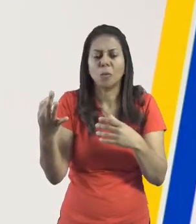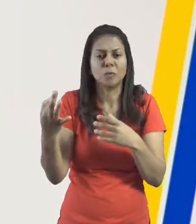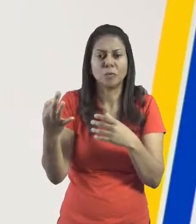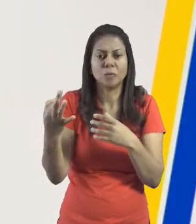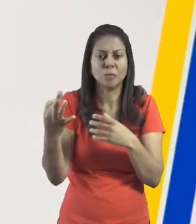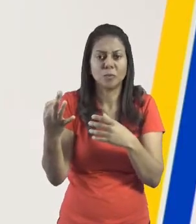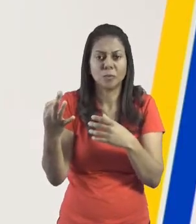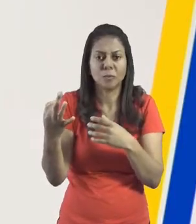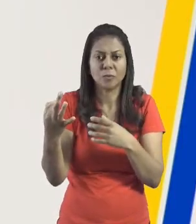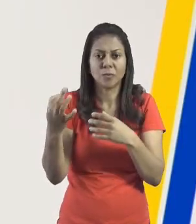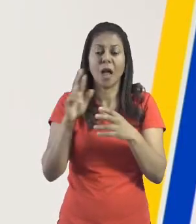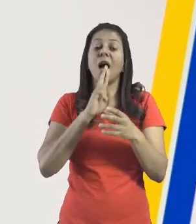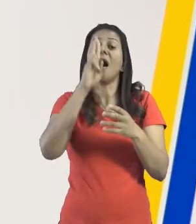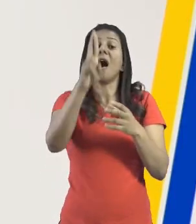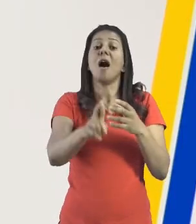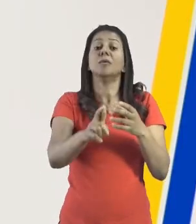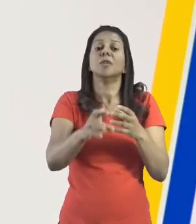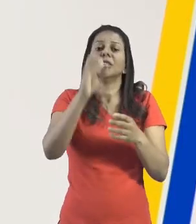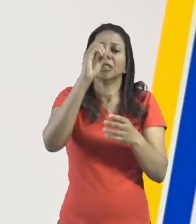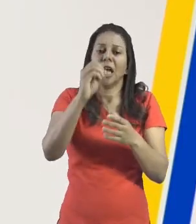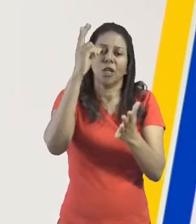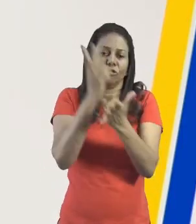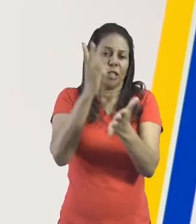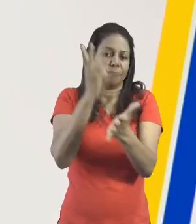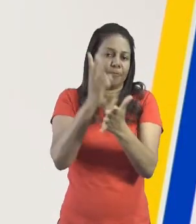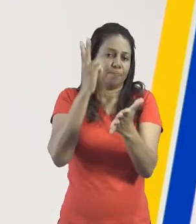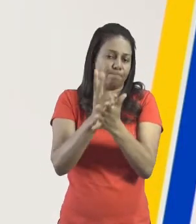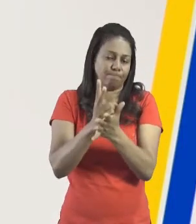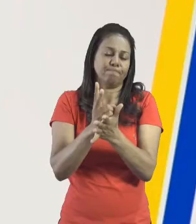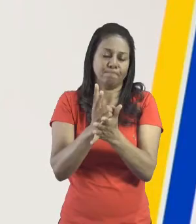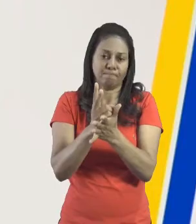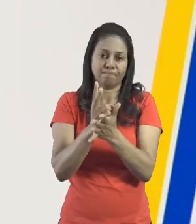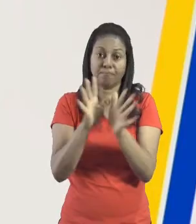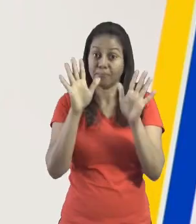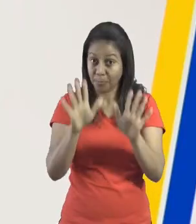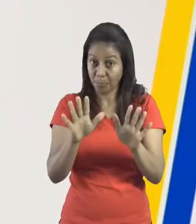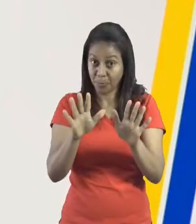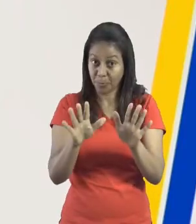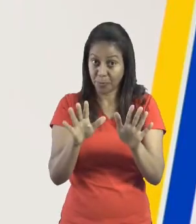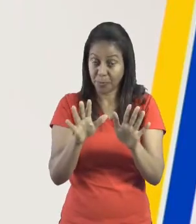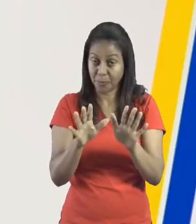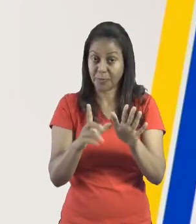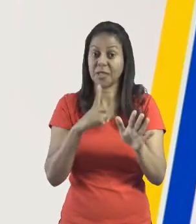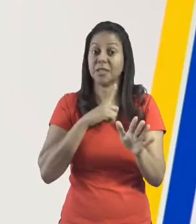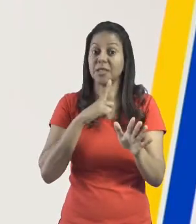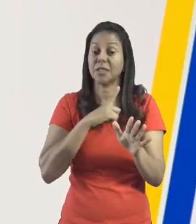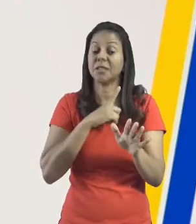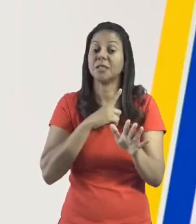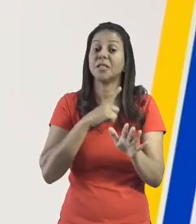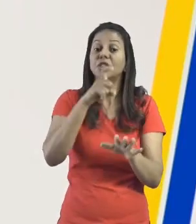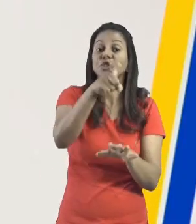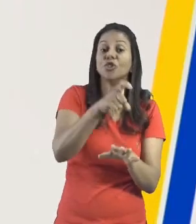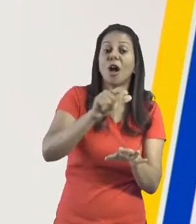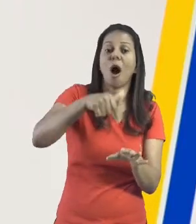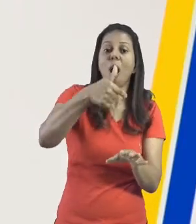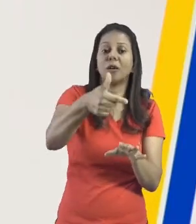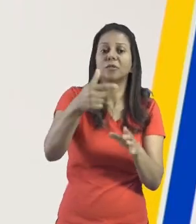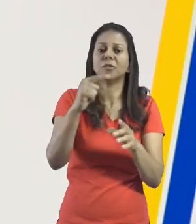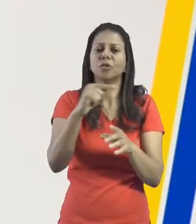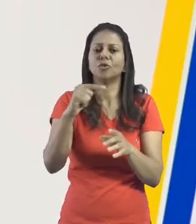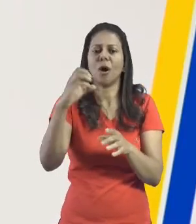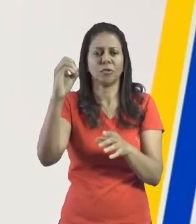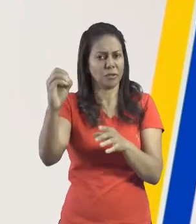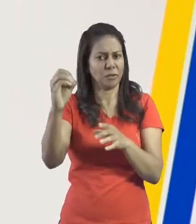no caso, a resposta vai ser zero, certo? E aqui, nós temos x² igual a